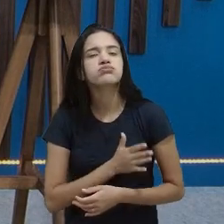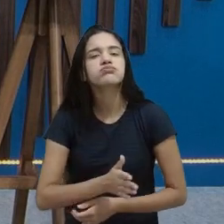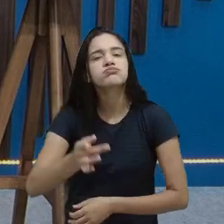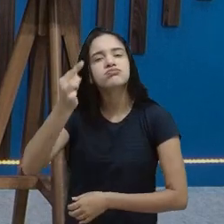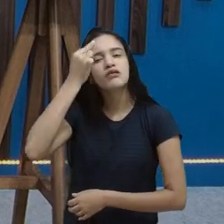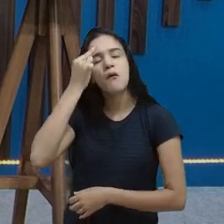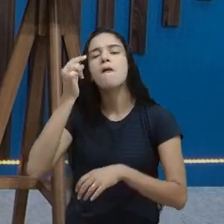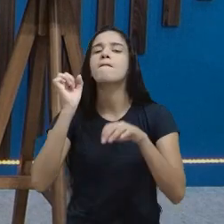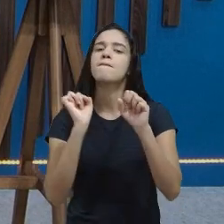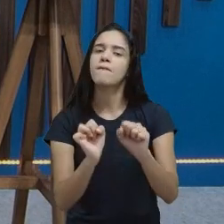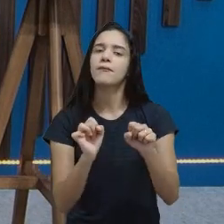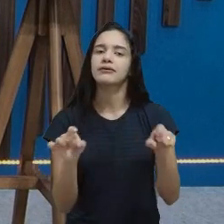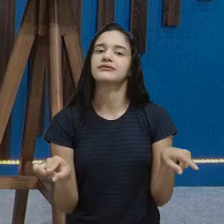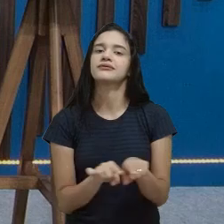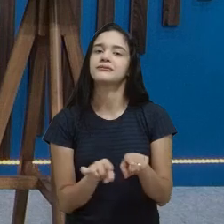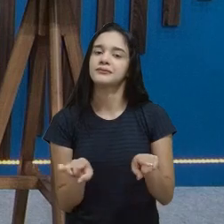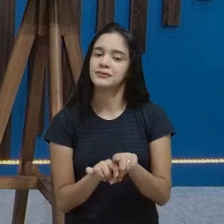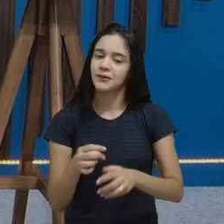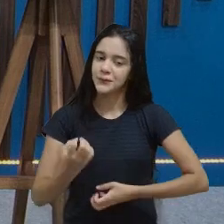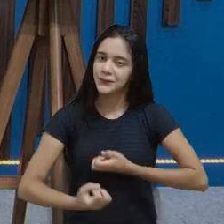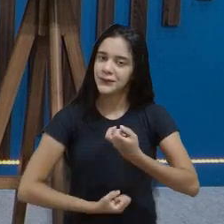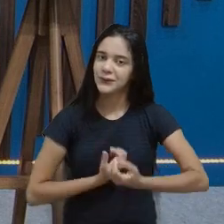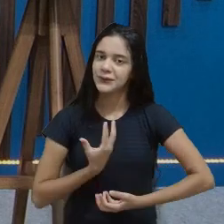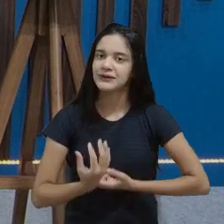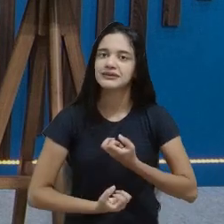você pode ser um poeta também.